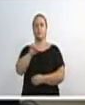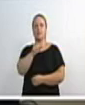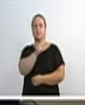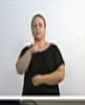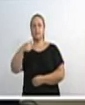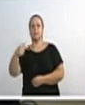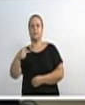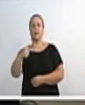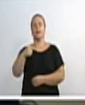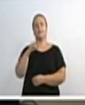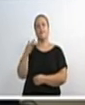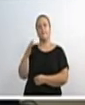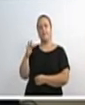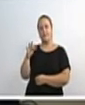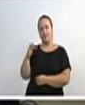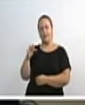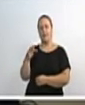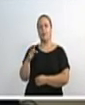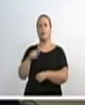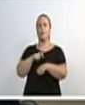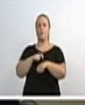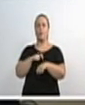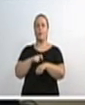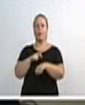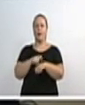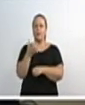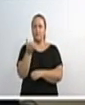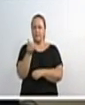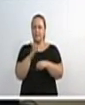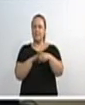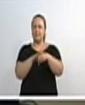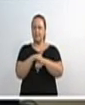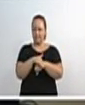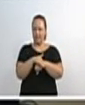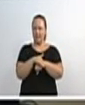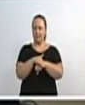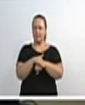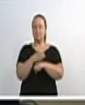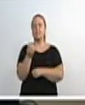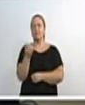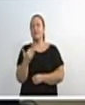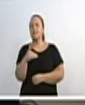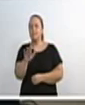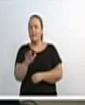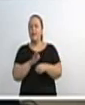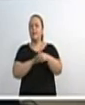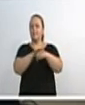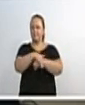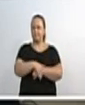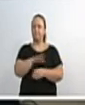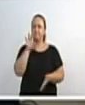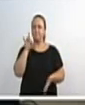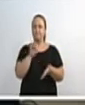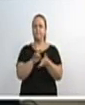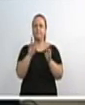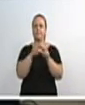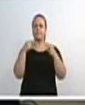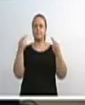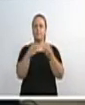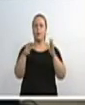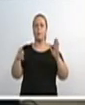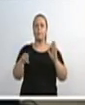às 18h30, às 18h30, para a realização de reunião